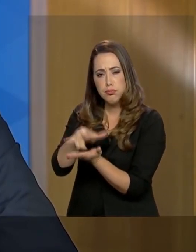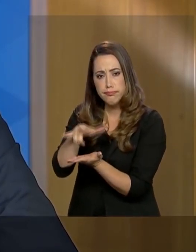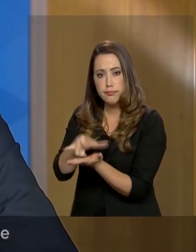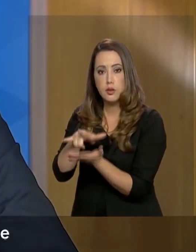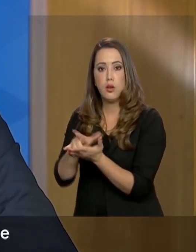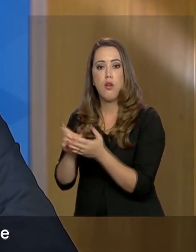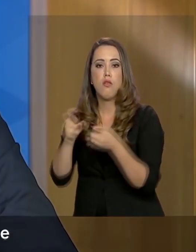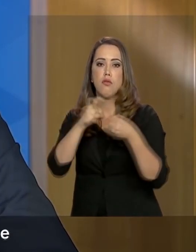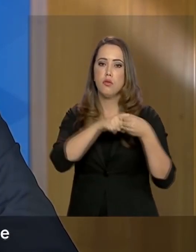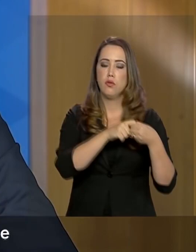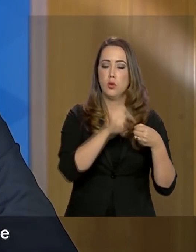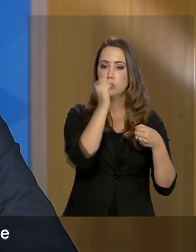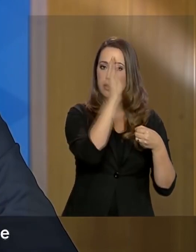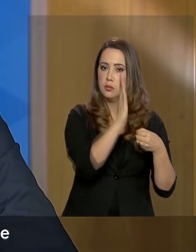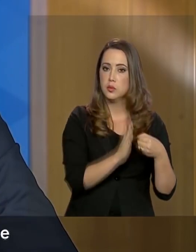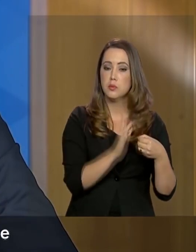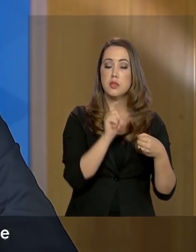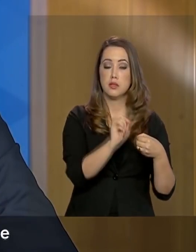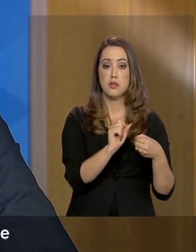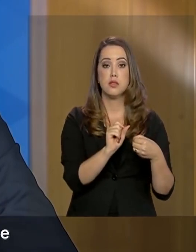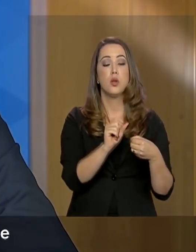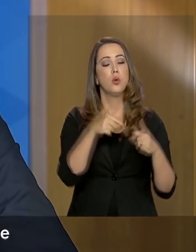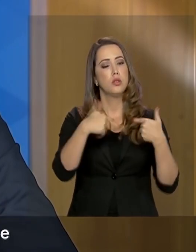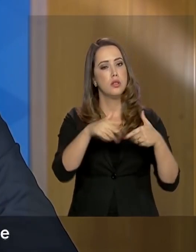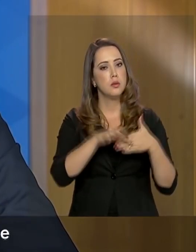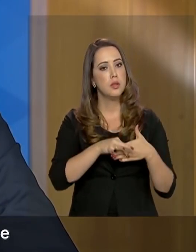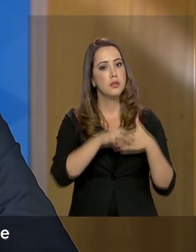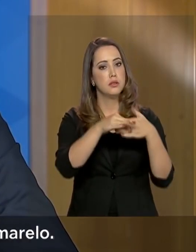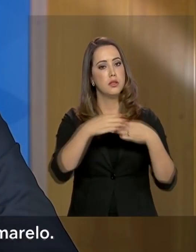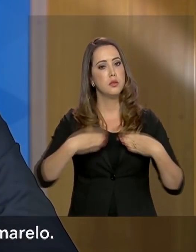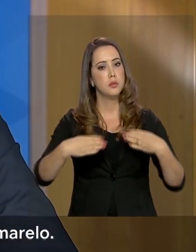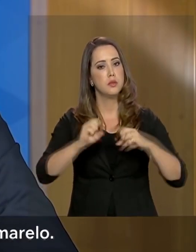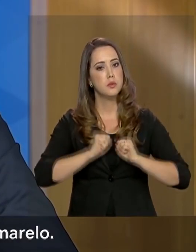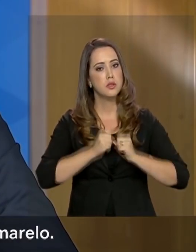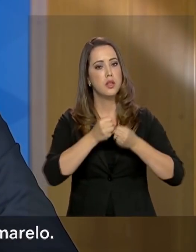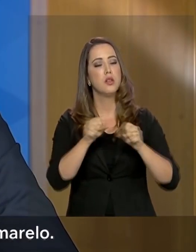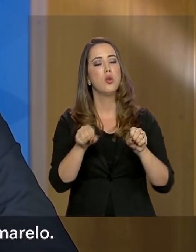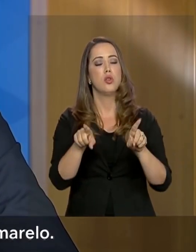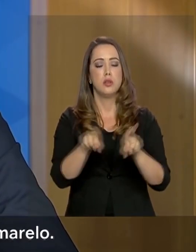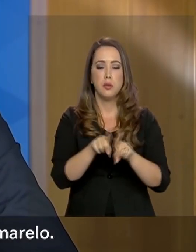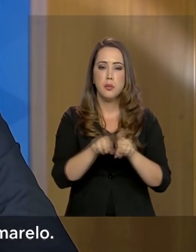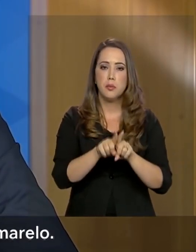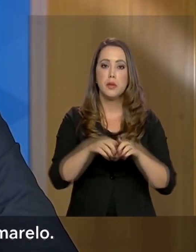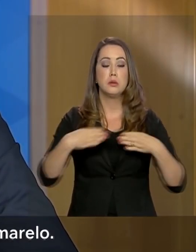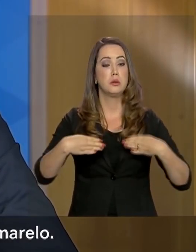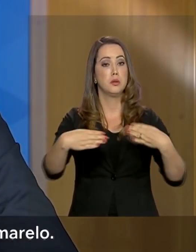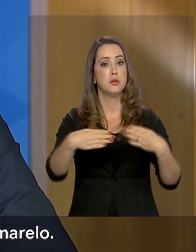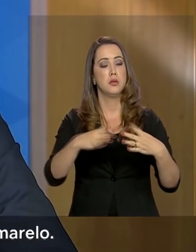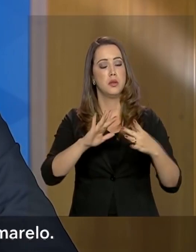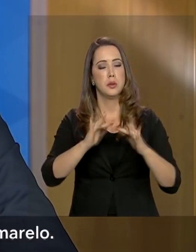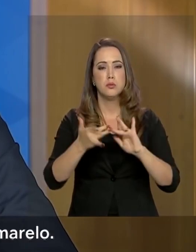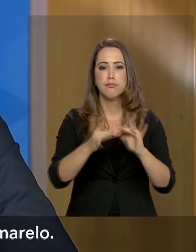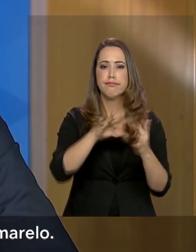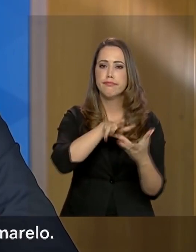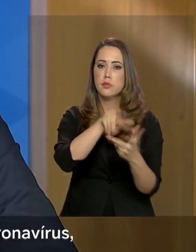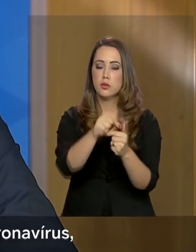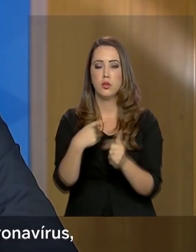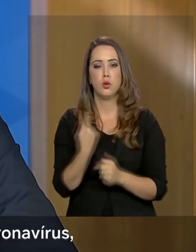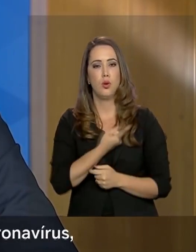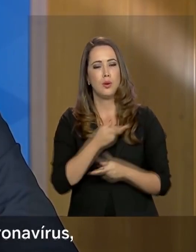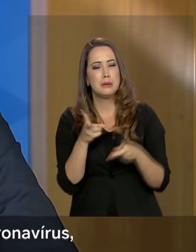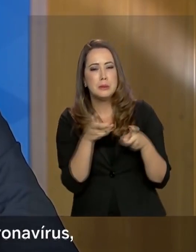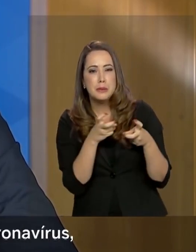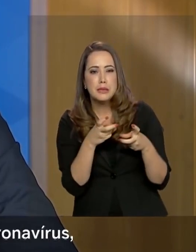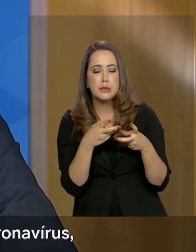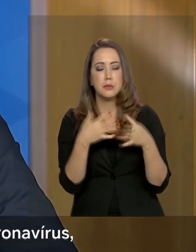canal. Se você espera que eu vá elogiar o governo ou criticar, apenas fazer isso por fazer, tá perdendo seu tempo, irmão. É melhor você fechar esse vídeo e